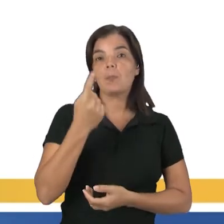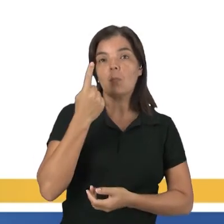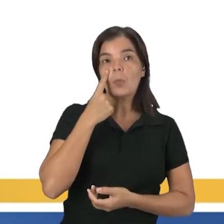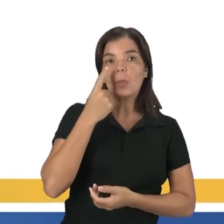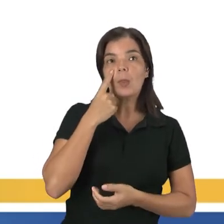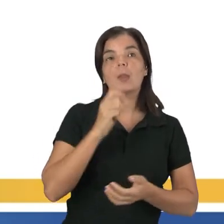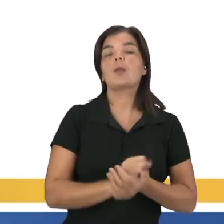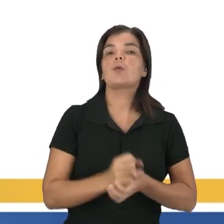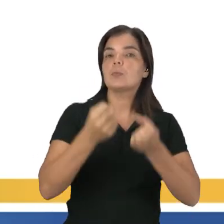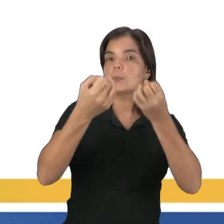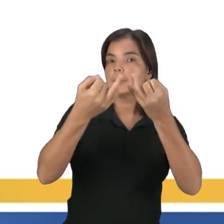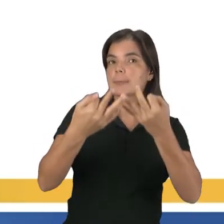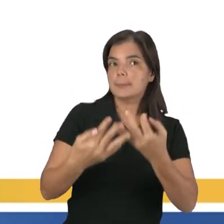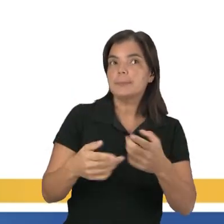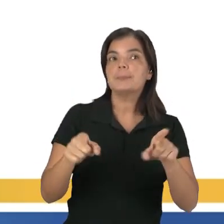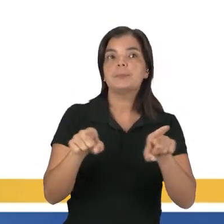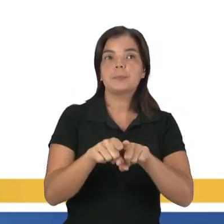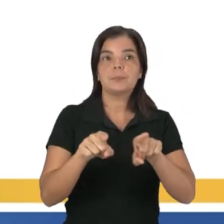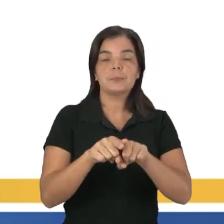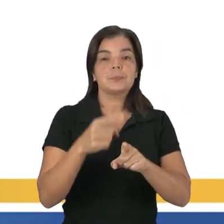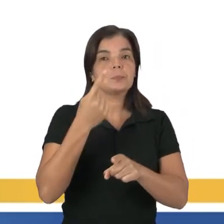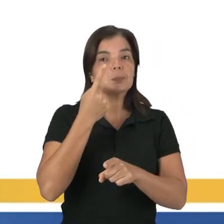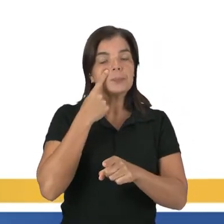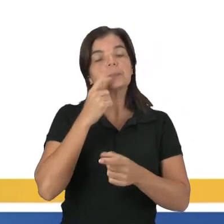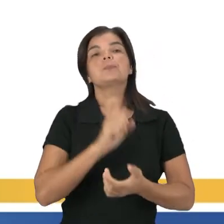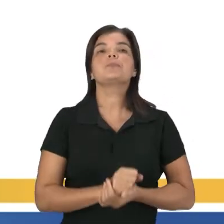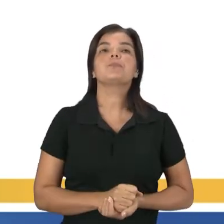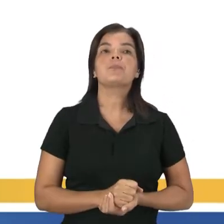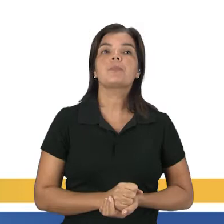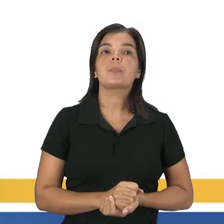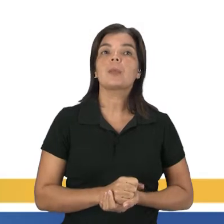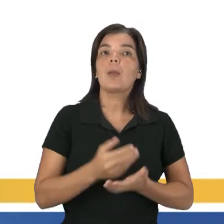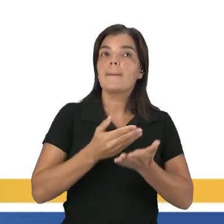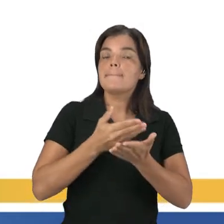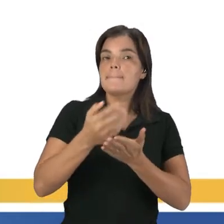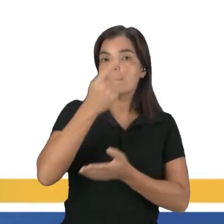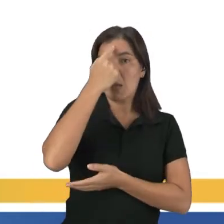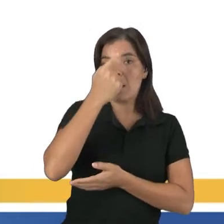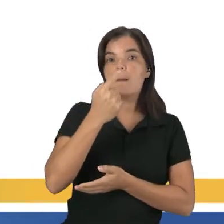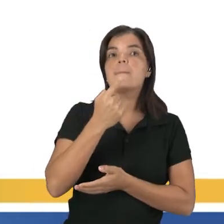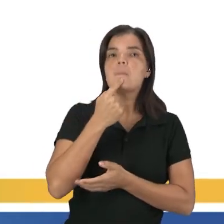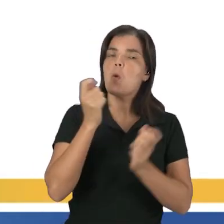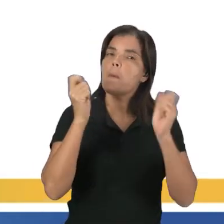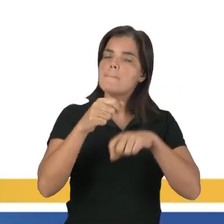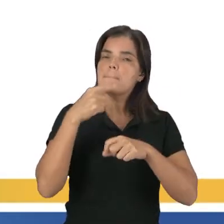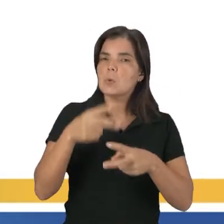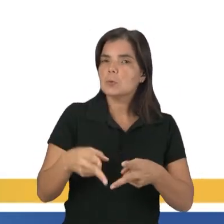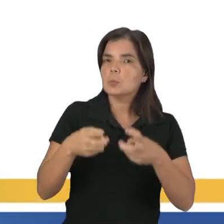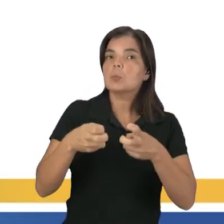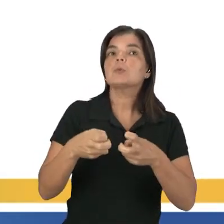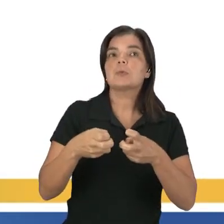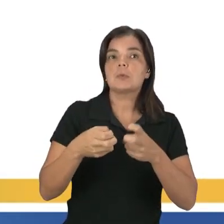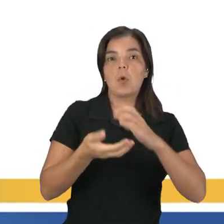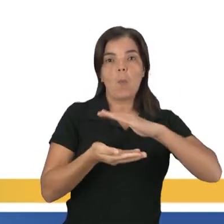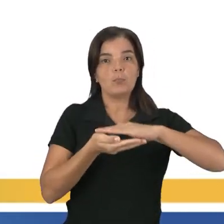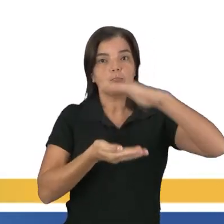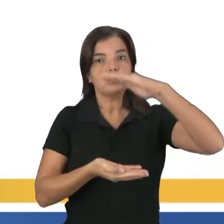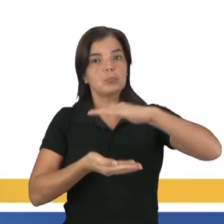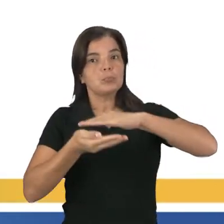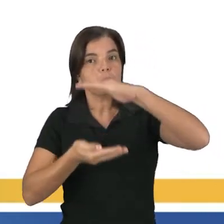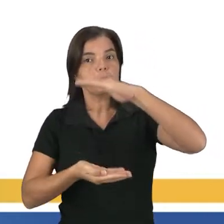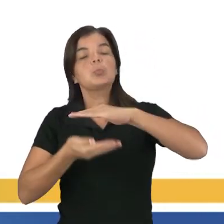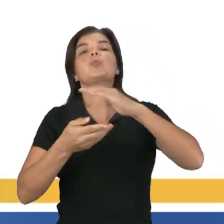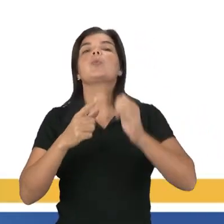Olha, como eu estou falando de capacidade, né? Eu vou colocar o seguinte, que a partir da imagem abaixo podemos perceber vasilhames que